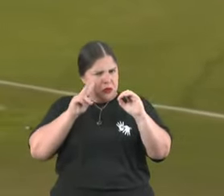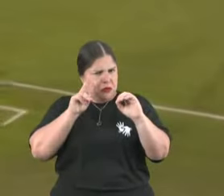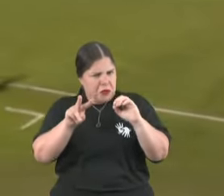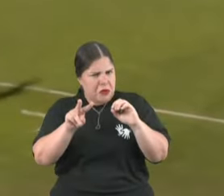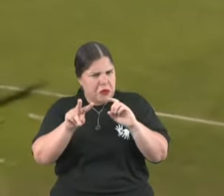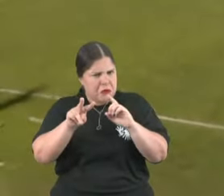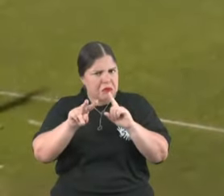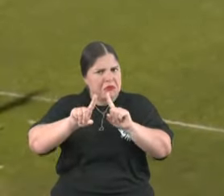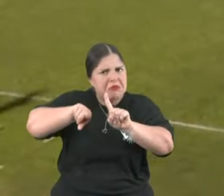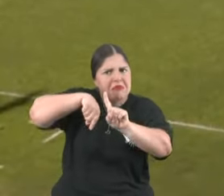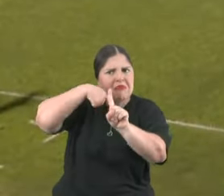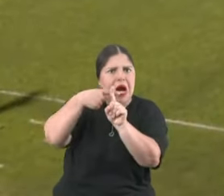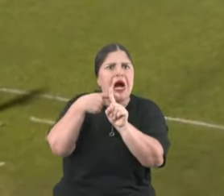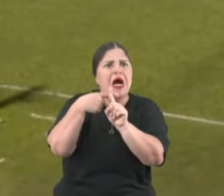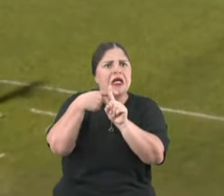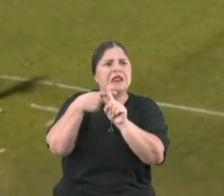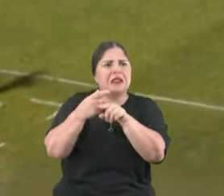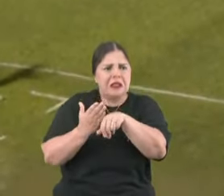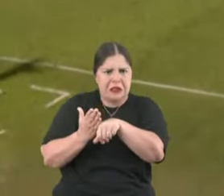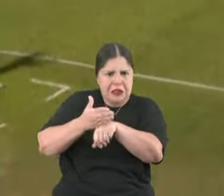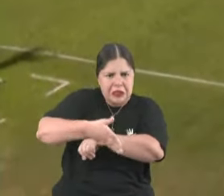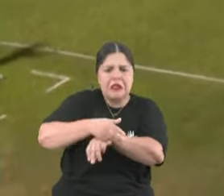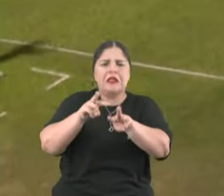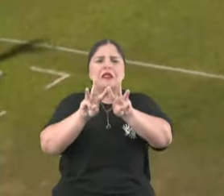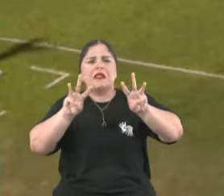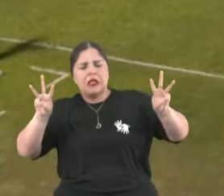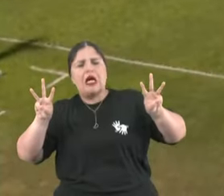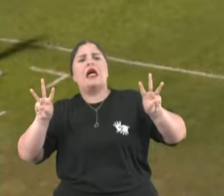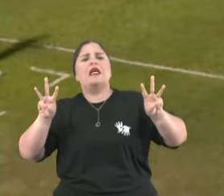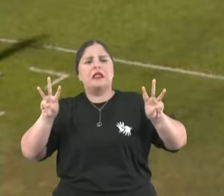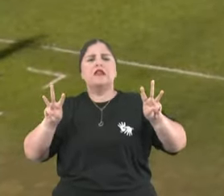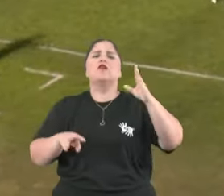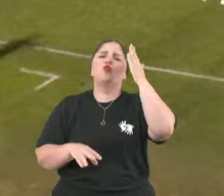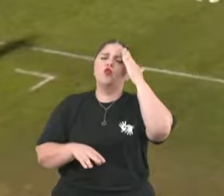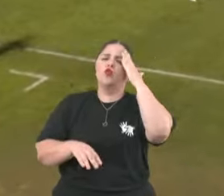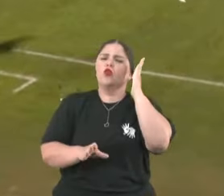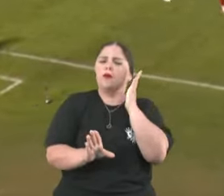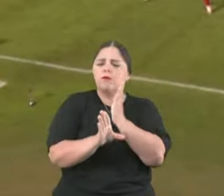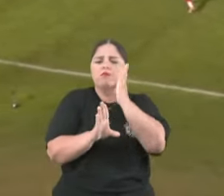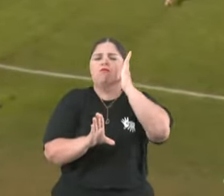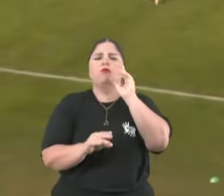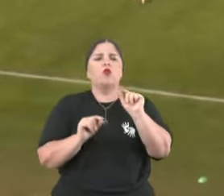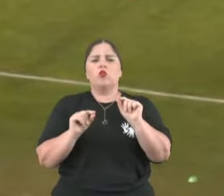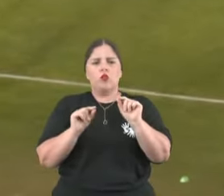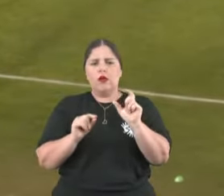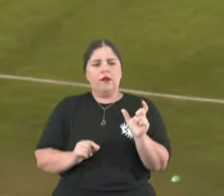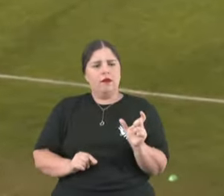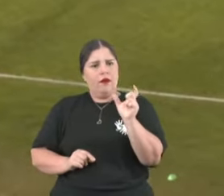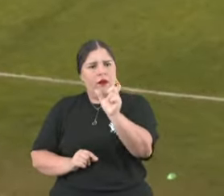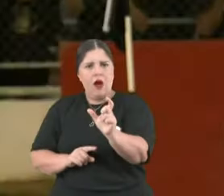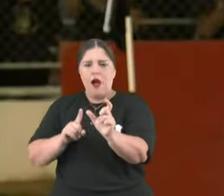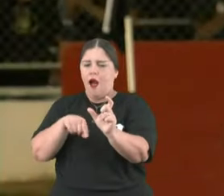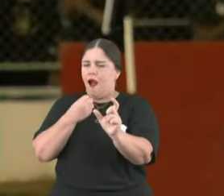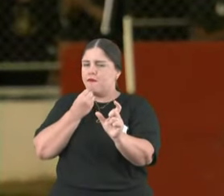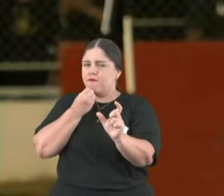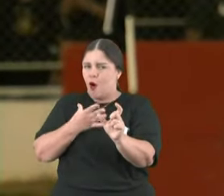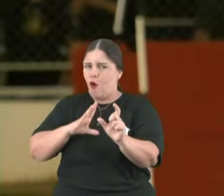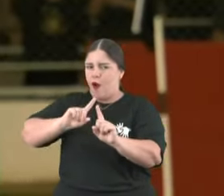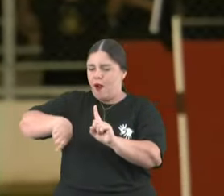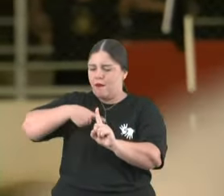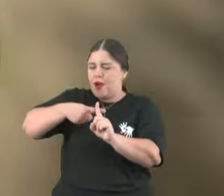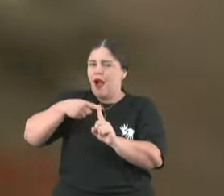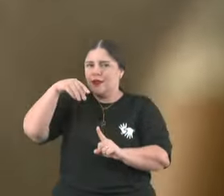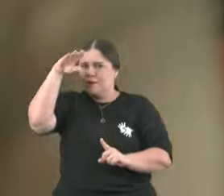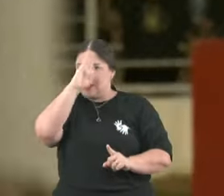Acesse azubenefícios.com.br e descubra o que é ser completão com o maior e melhor cartão de vantagens do Brasil. Inclusive, nós já